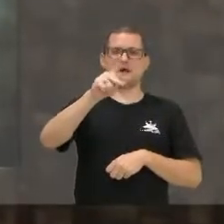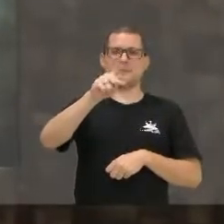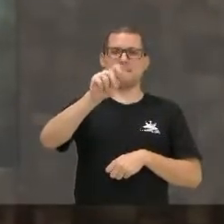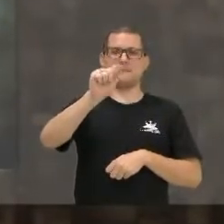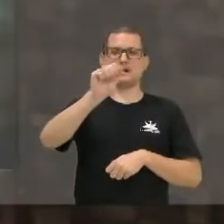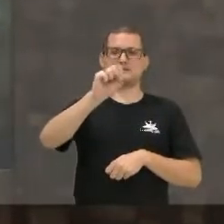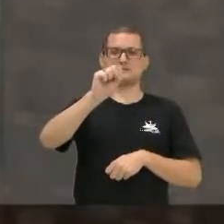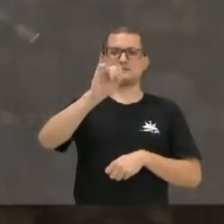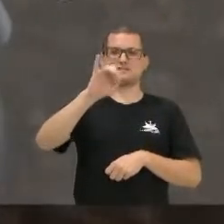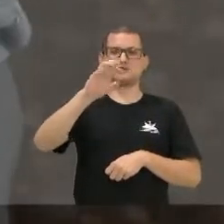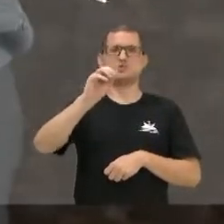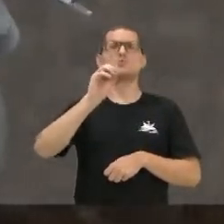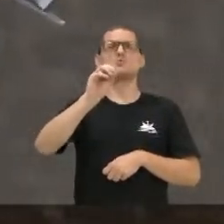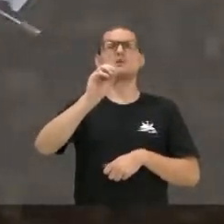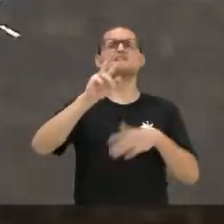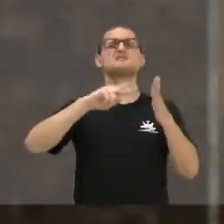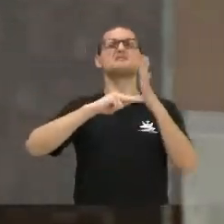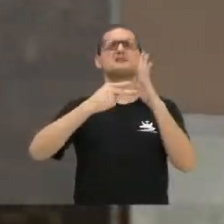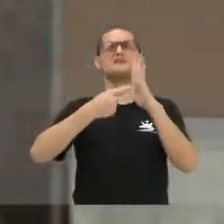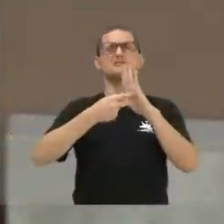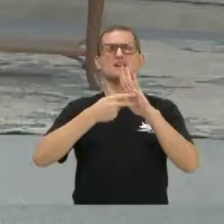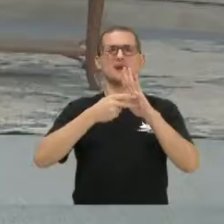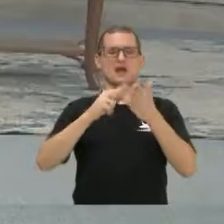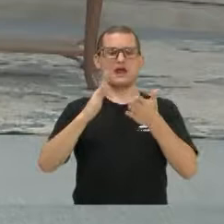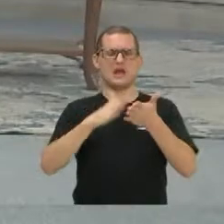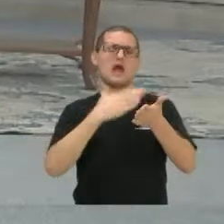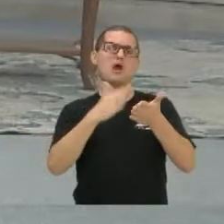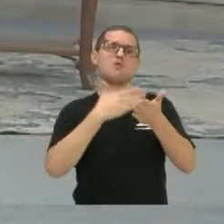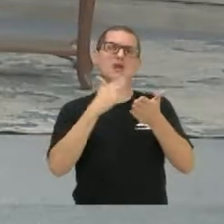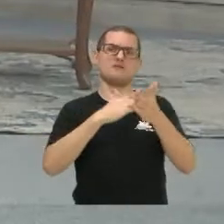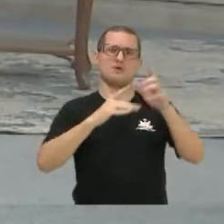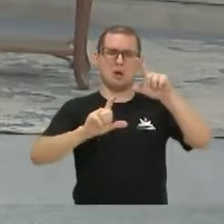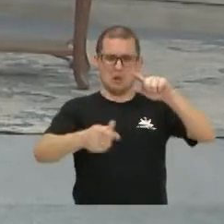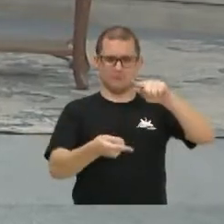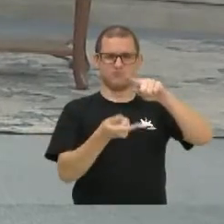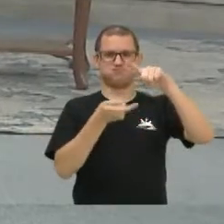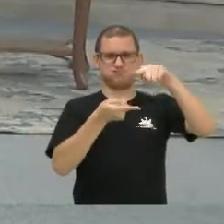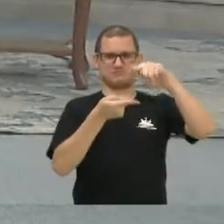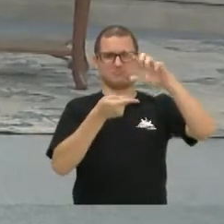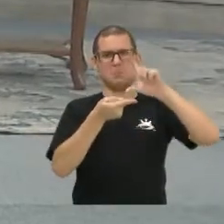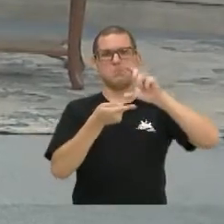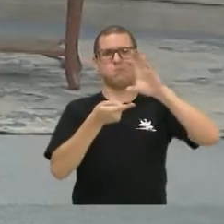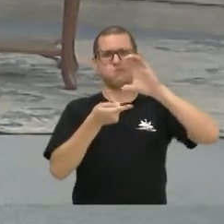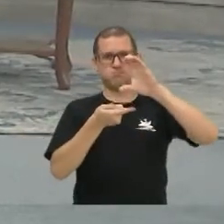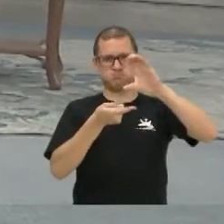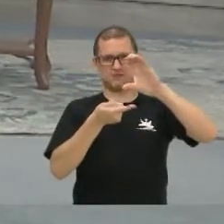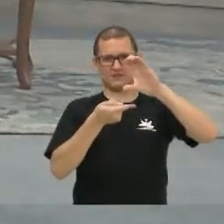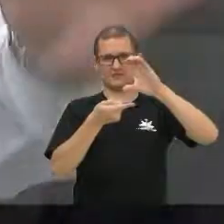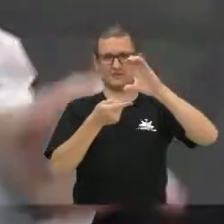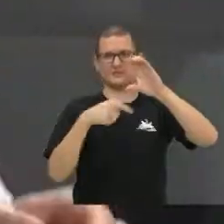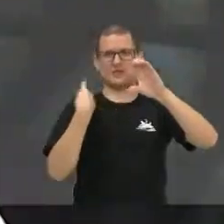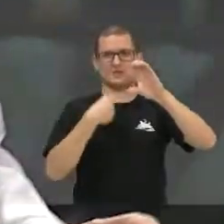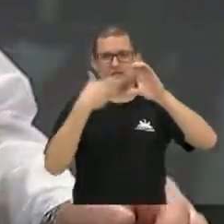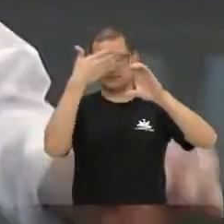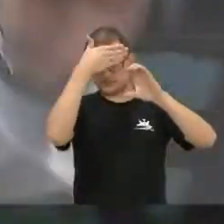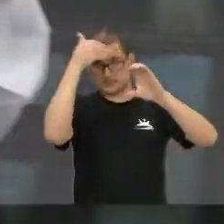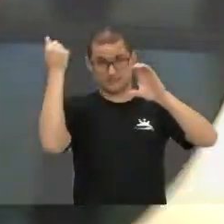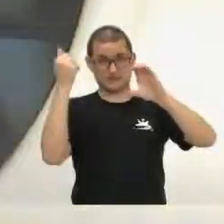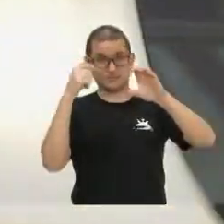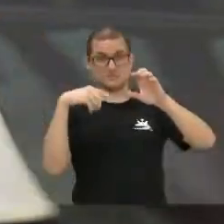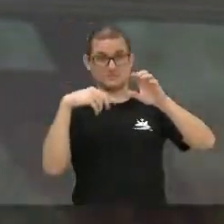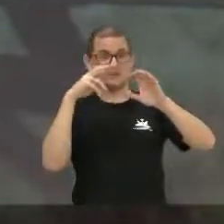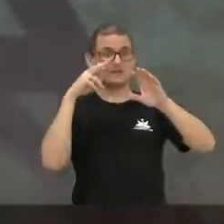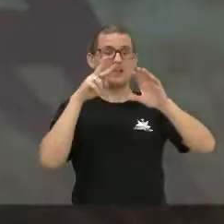um catatau um grande catatau de informações e a gente pode esquecer